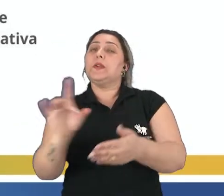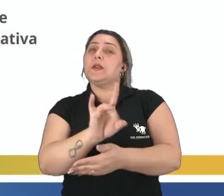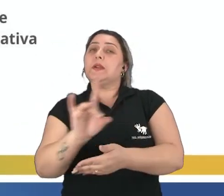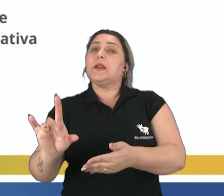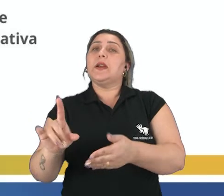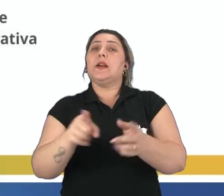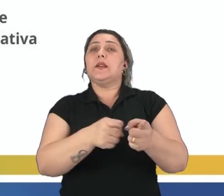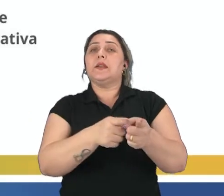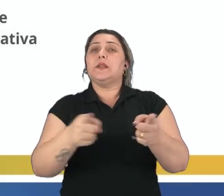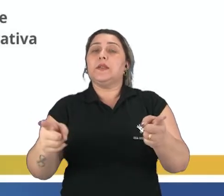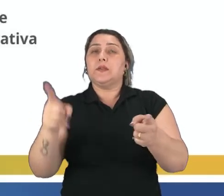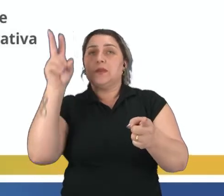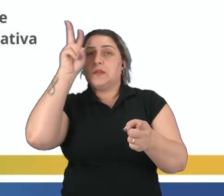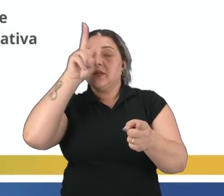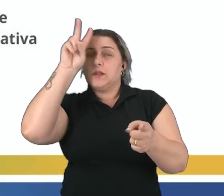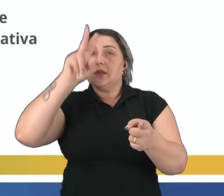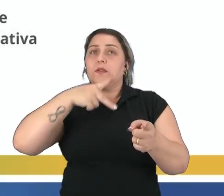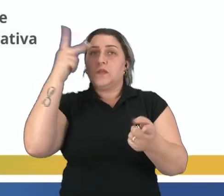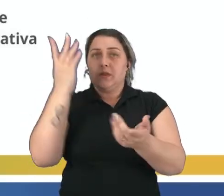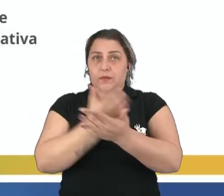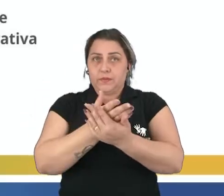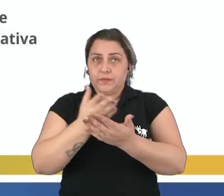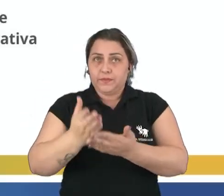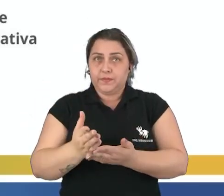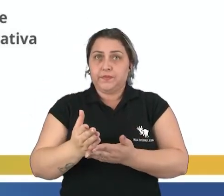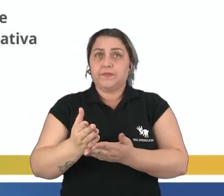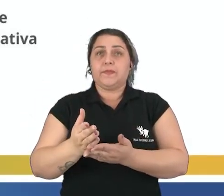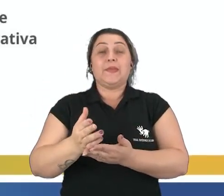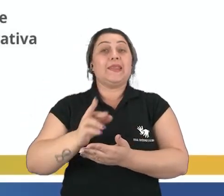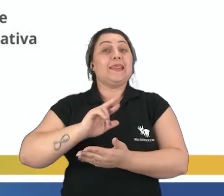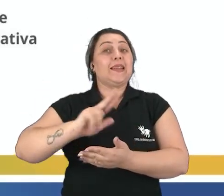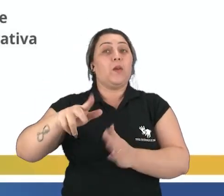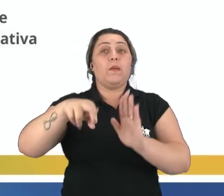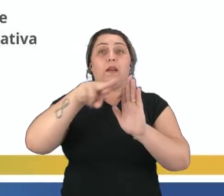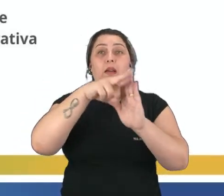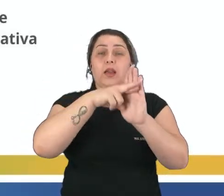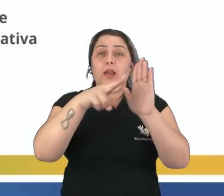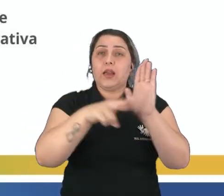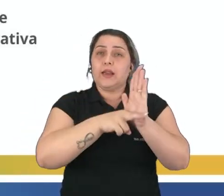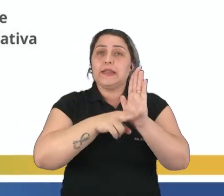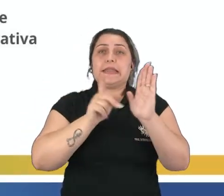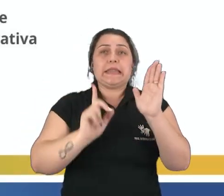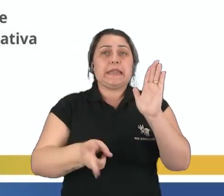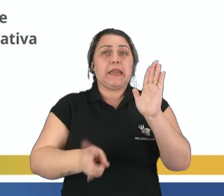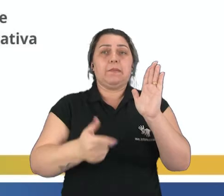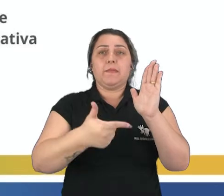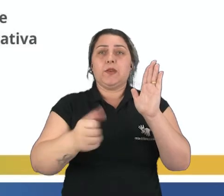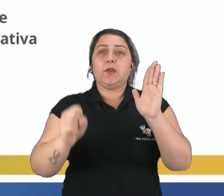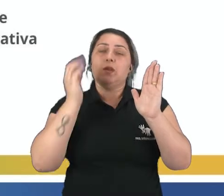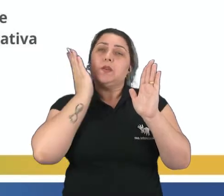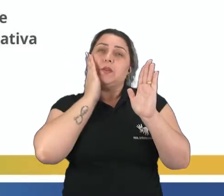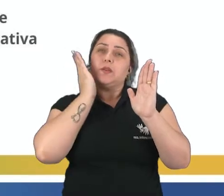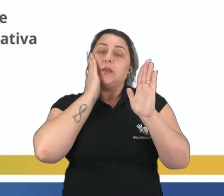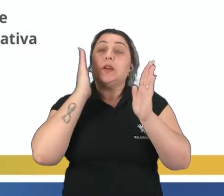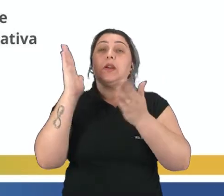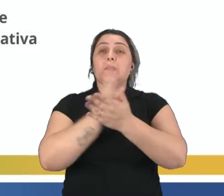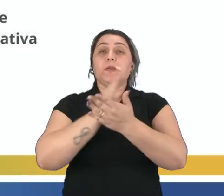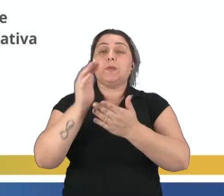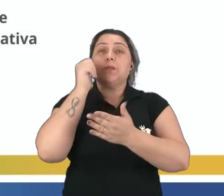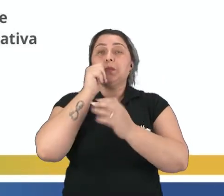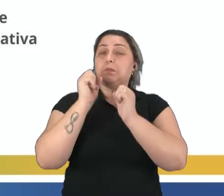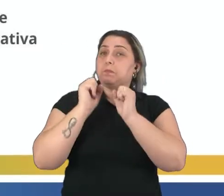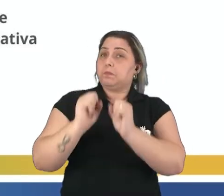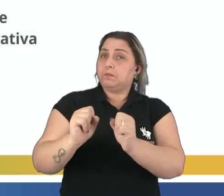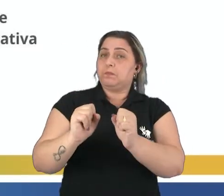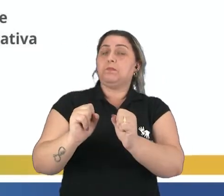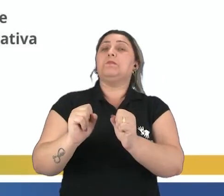cada ciclo. Lembra do que eu falei lá no início? Não é uma regra que aconteça a cada 28 dias. Algumas mulheres podem